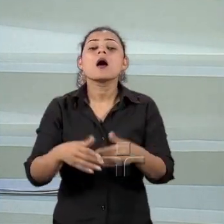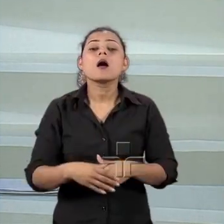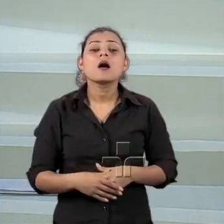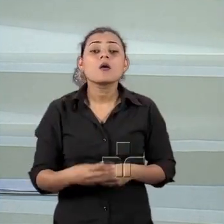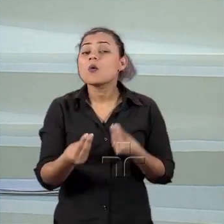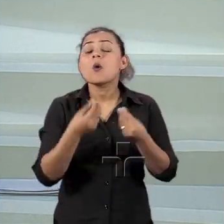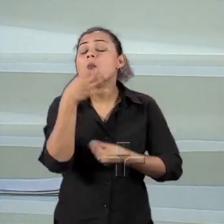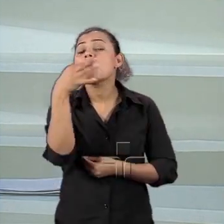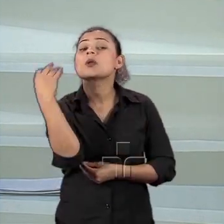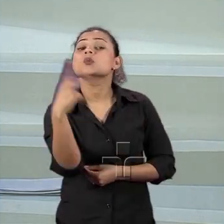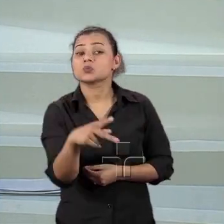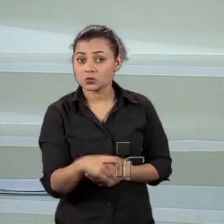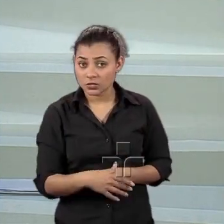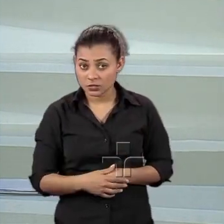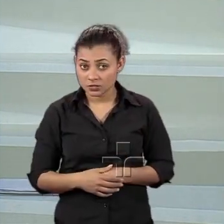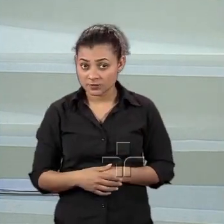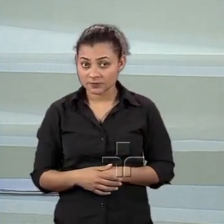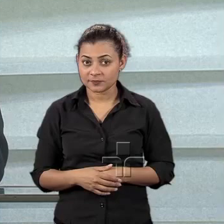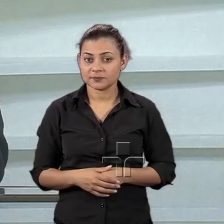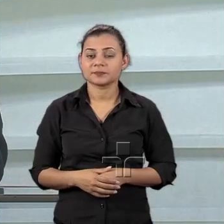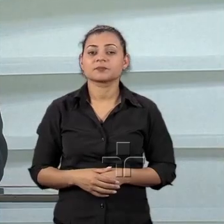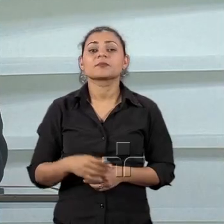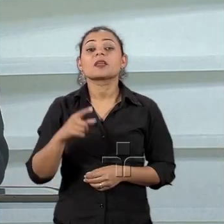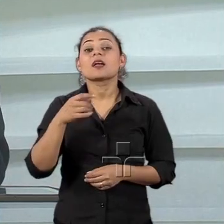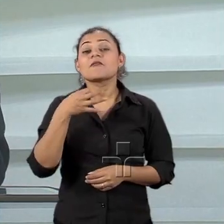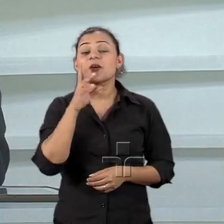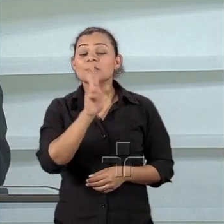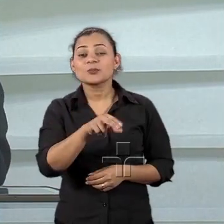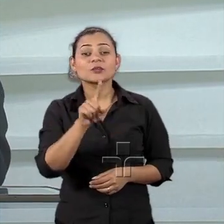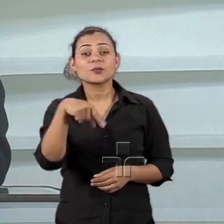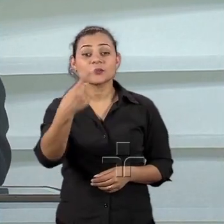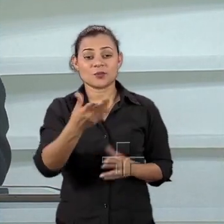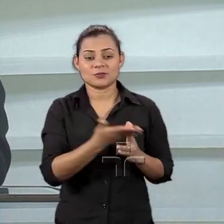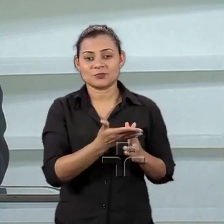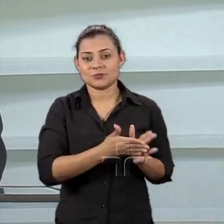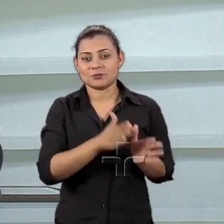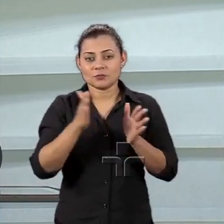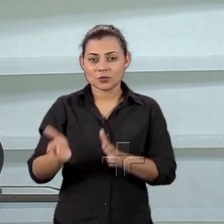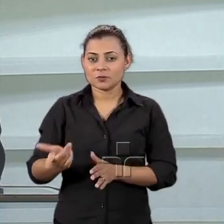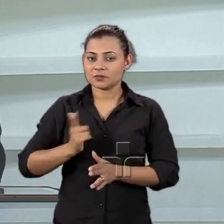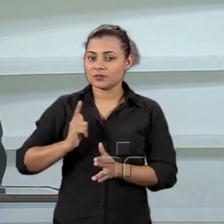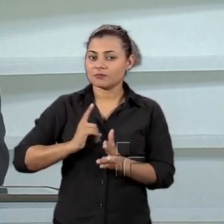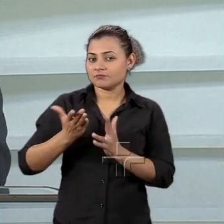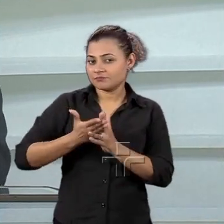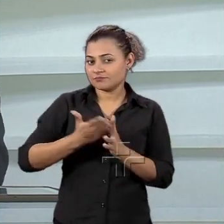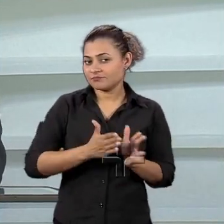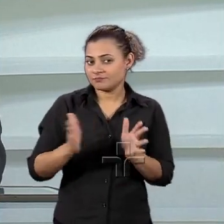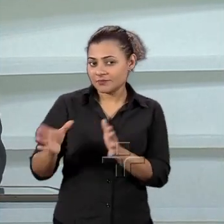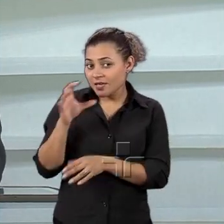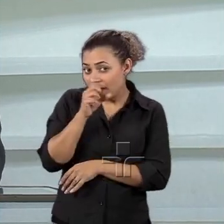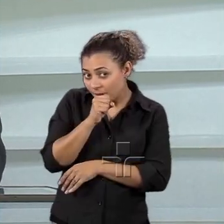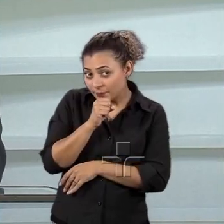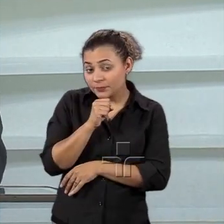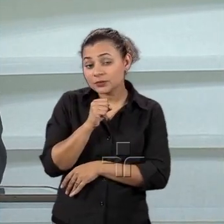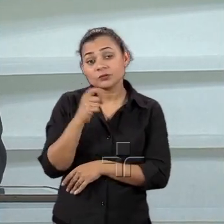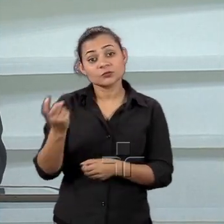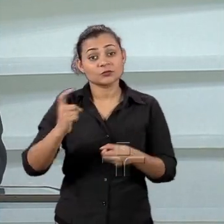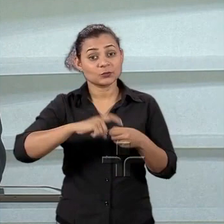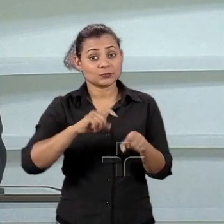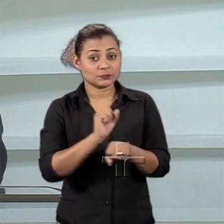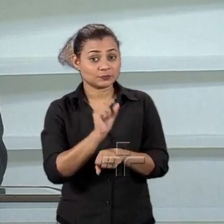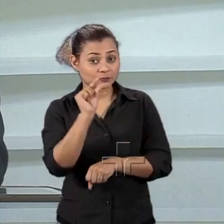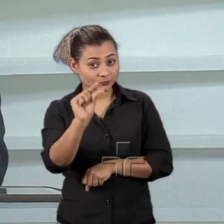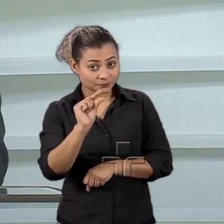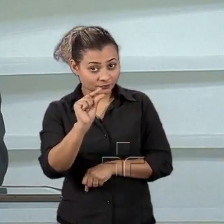dá para garantir isso? Kátia vai responder no próximo bloco, a gente vai para mais um ligeiro intervalo, voltamos já